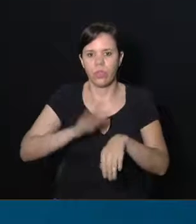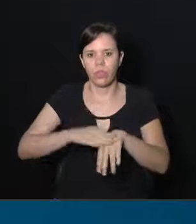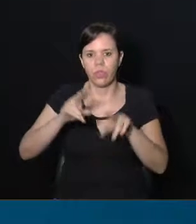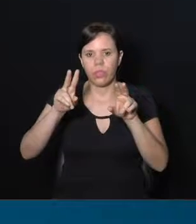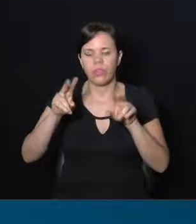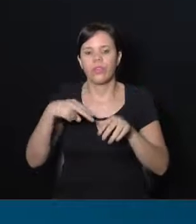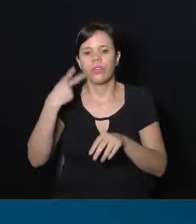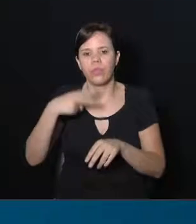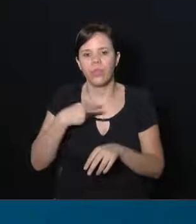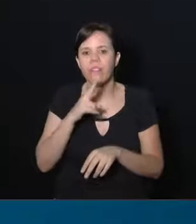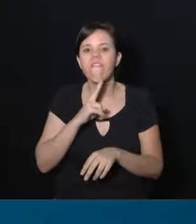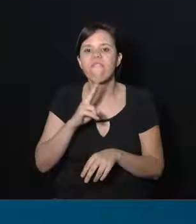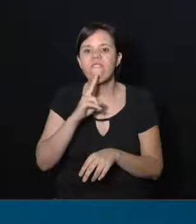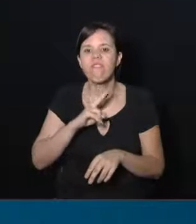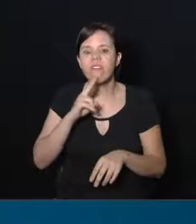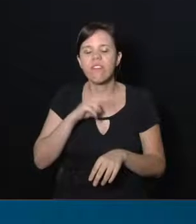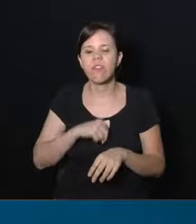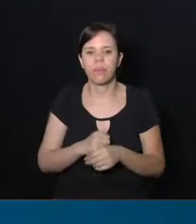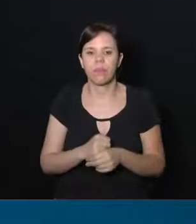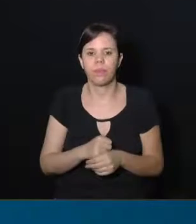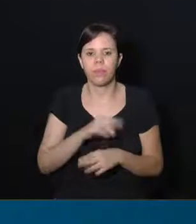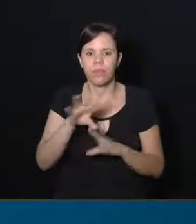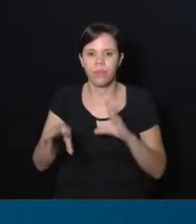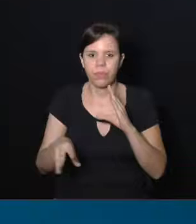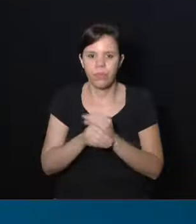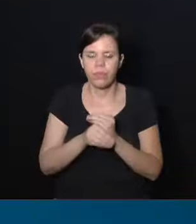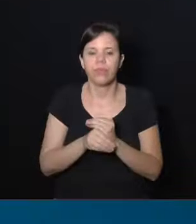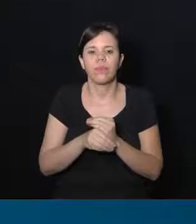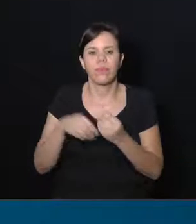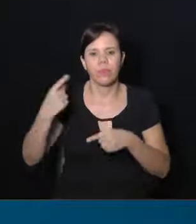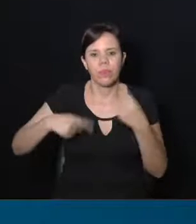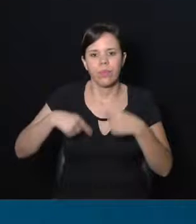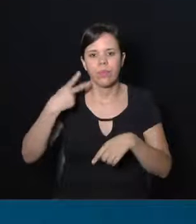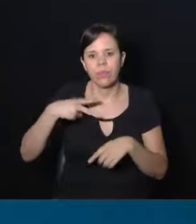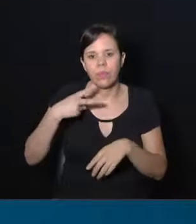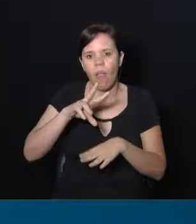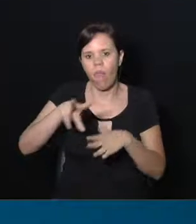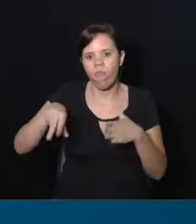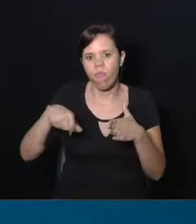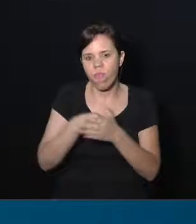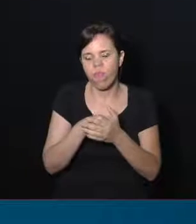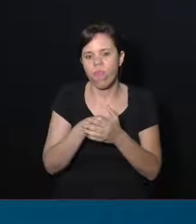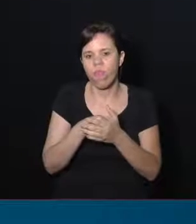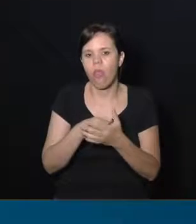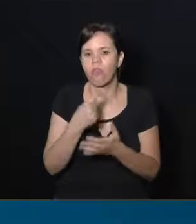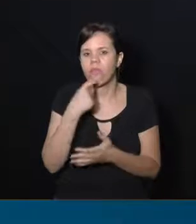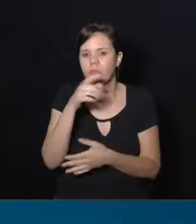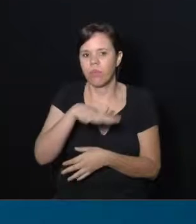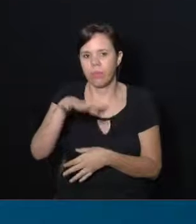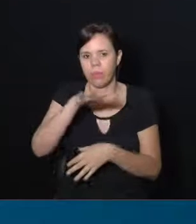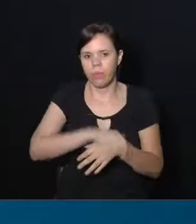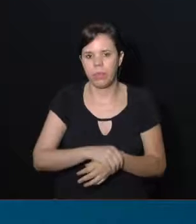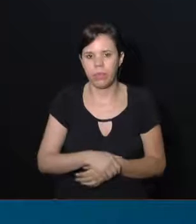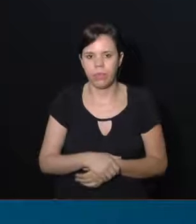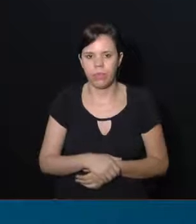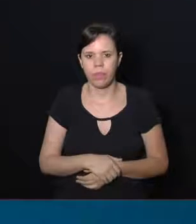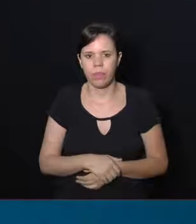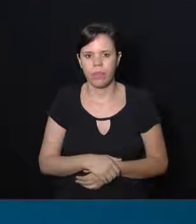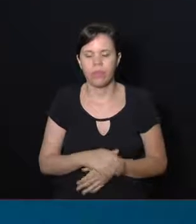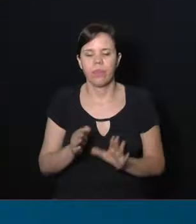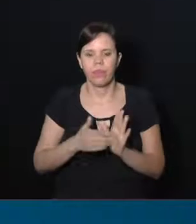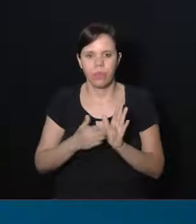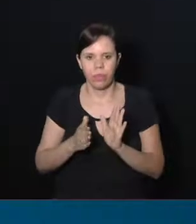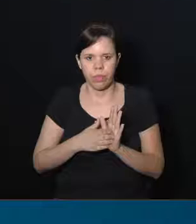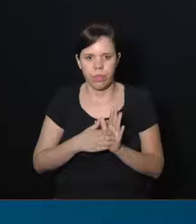vereador Nelson Osseri, que institui a política de prevenção à corrupção no âmbito do município de Campinas. Com isso, a